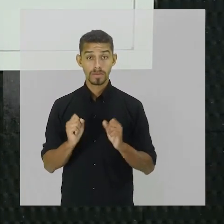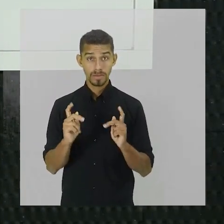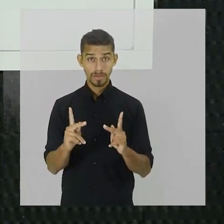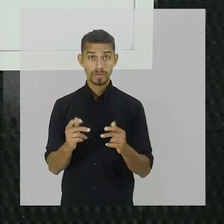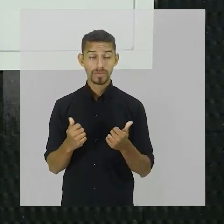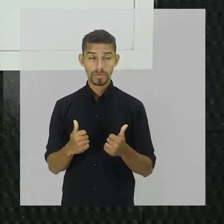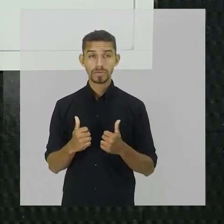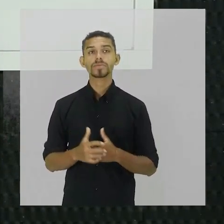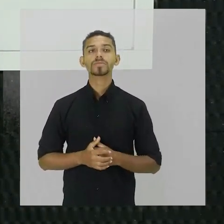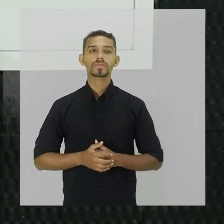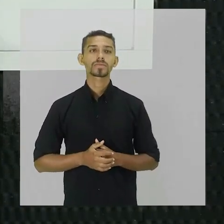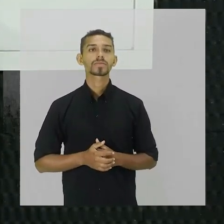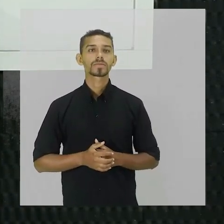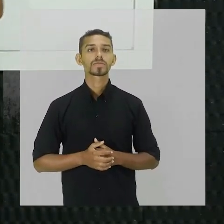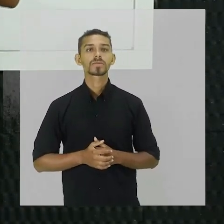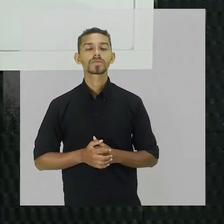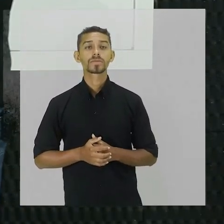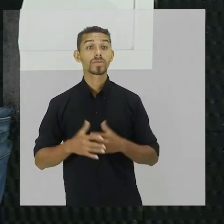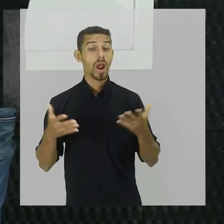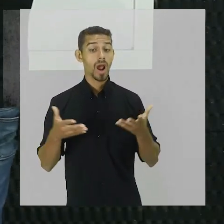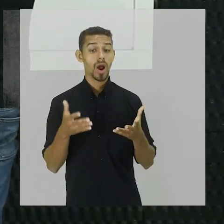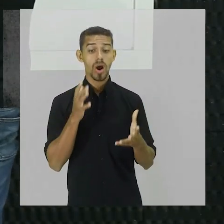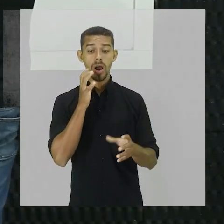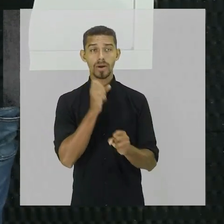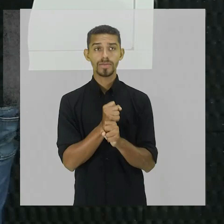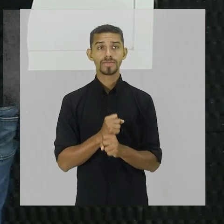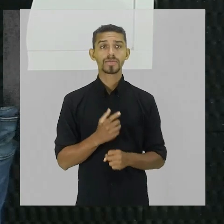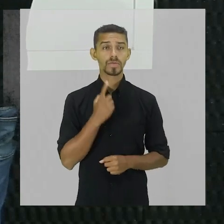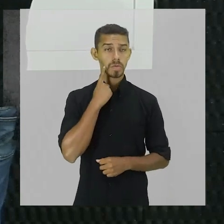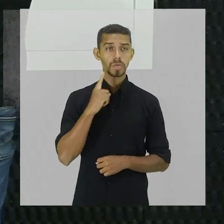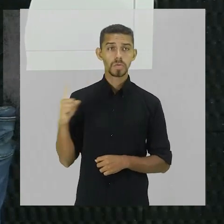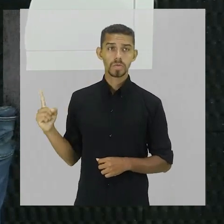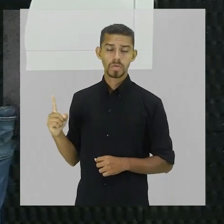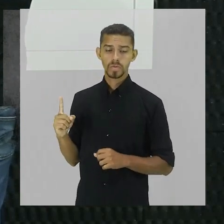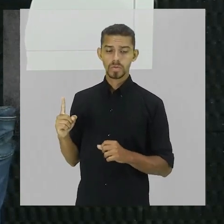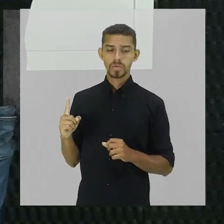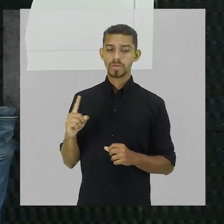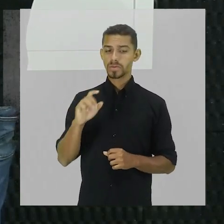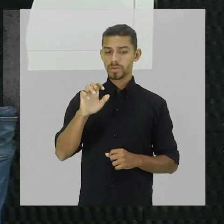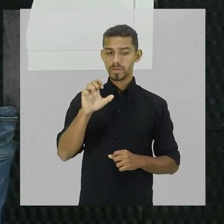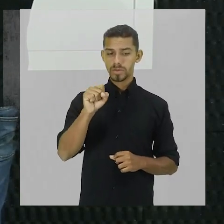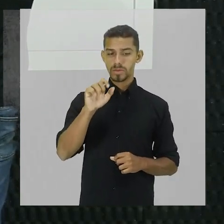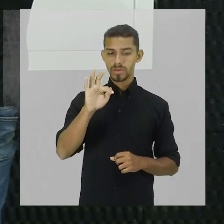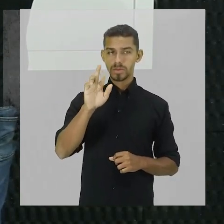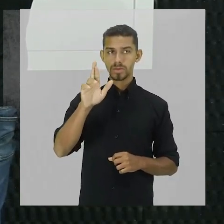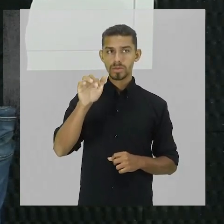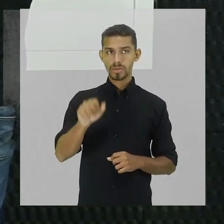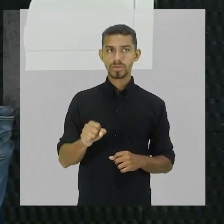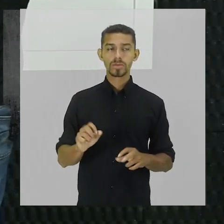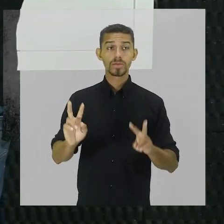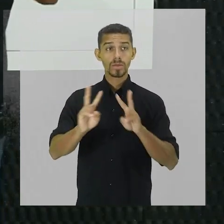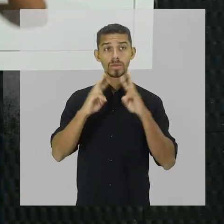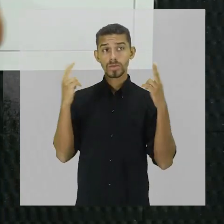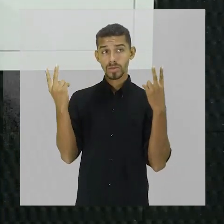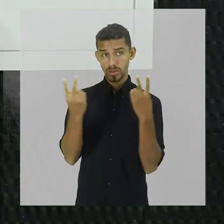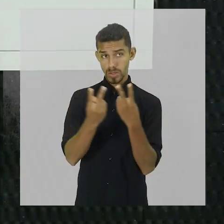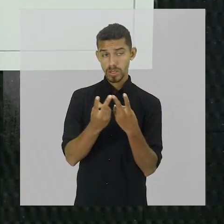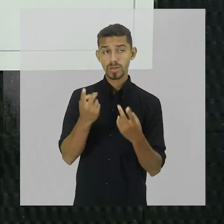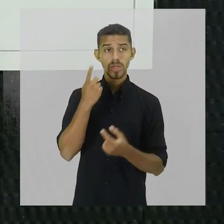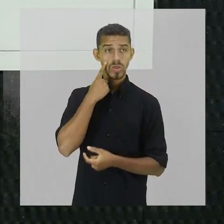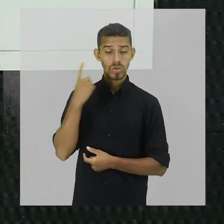Beleza? Vamos calcular agora, turma, o volume das esferas. Olha só. O volume de uma